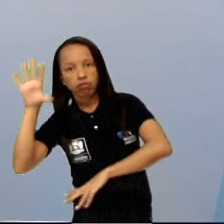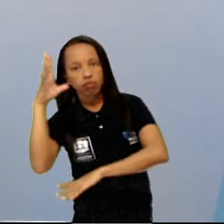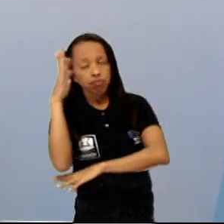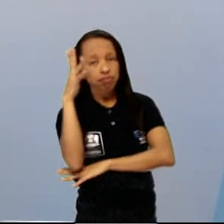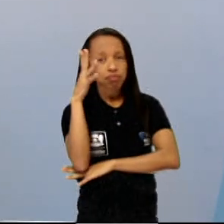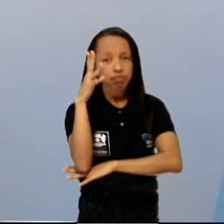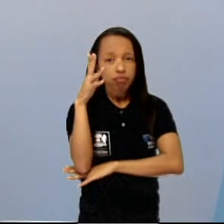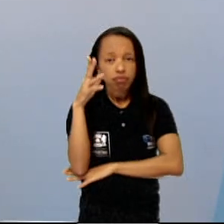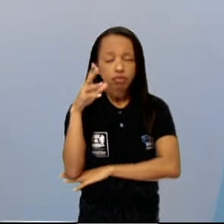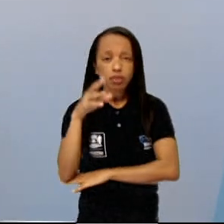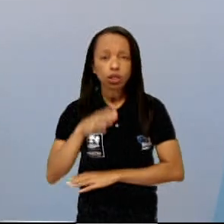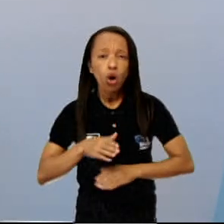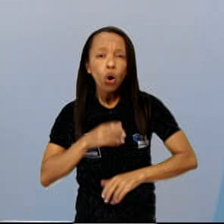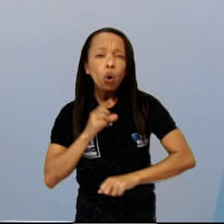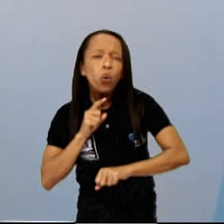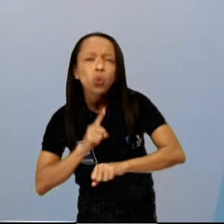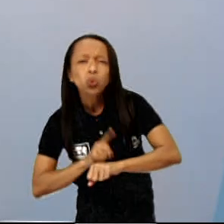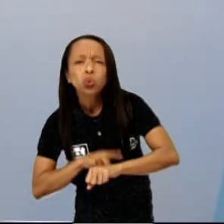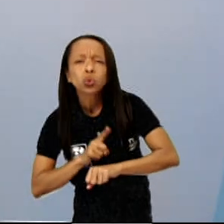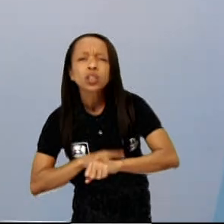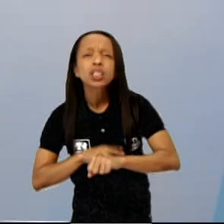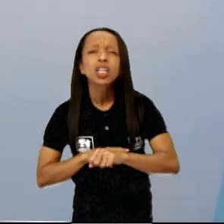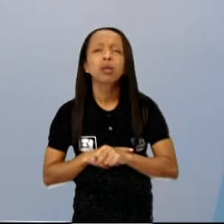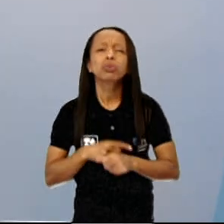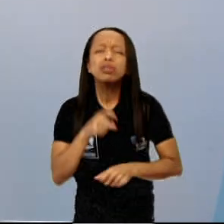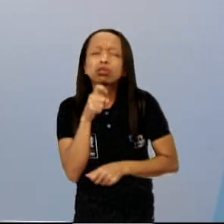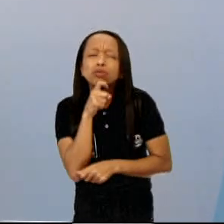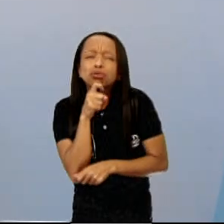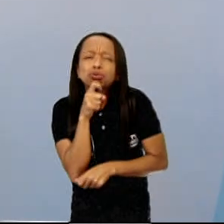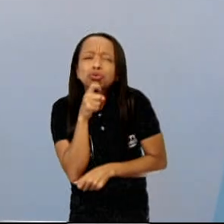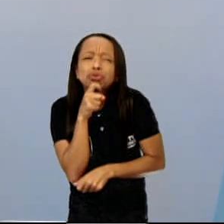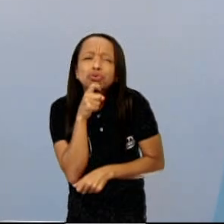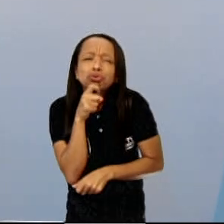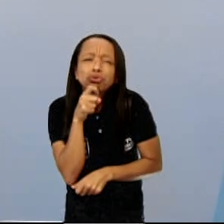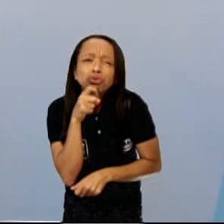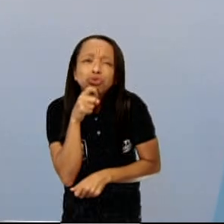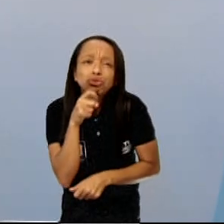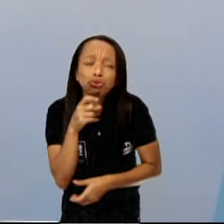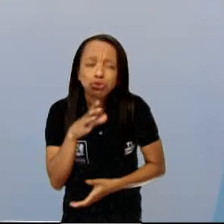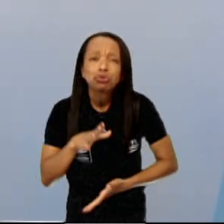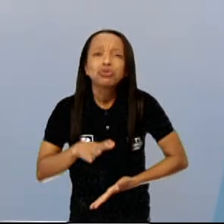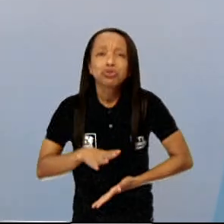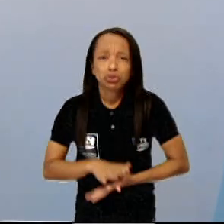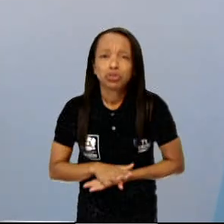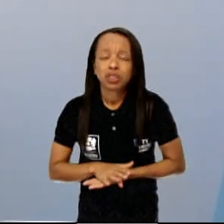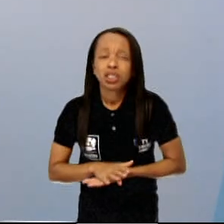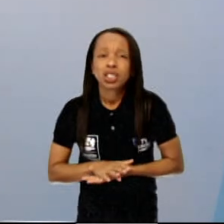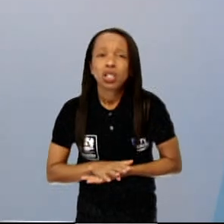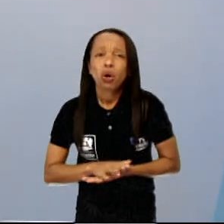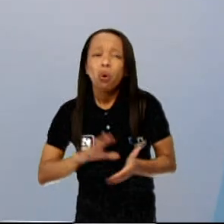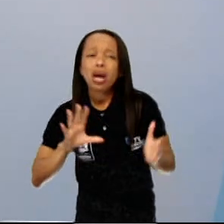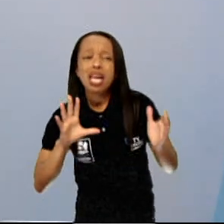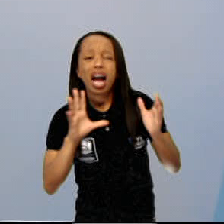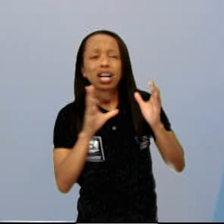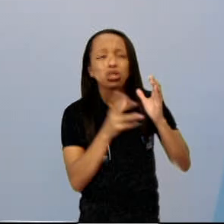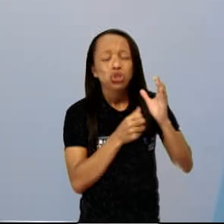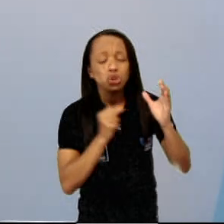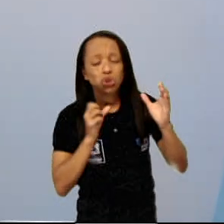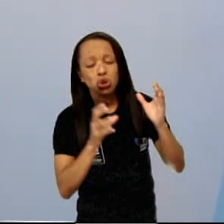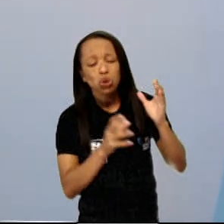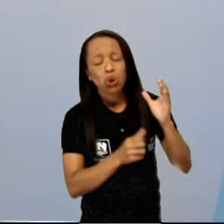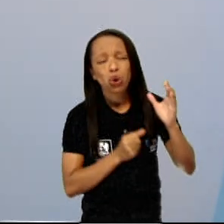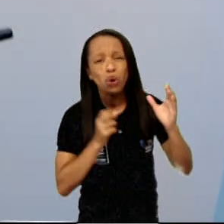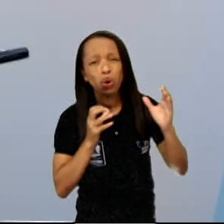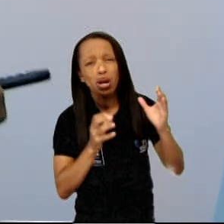muito intenso na França, e isso vai acabar repercutindo, onde a gente vai ter colheitas que vão ser ruins.